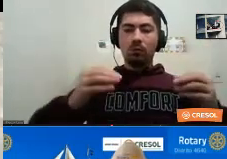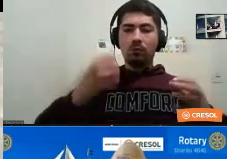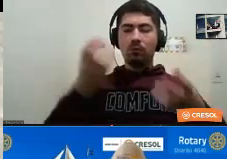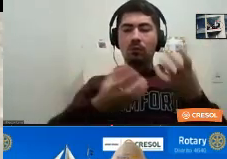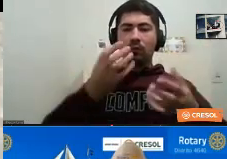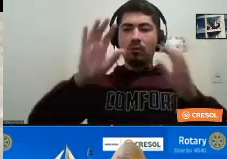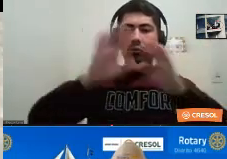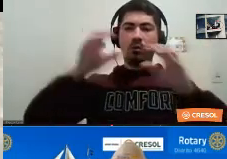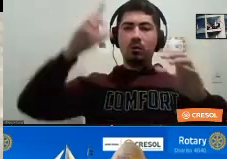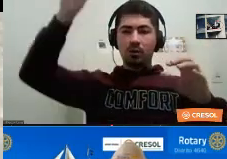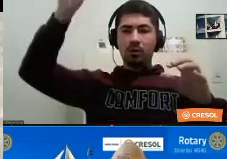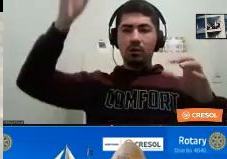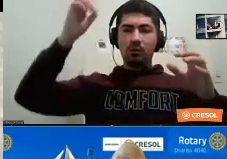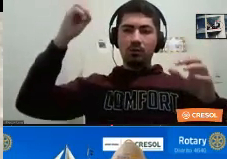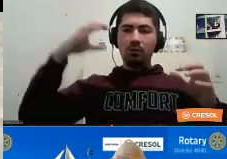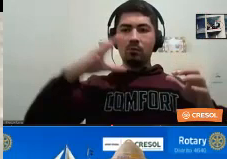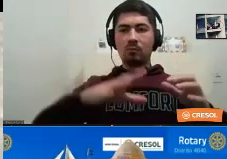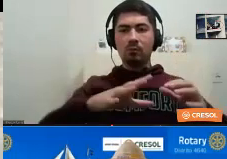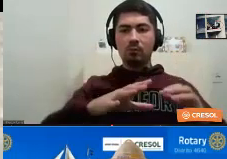Consegui acalmar o pessoal,